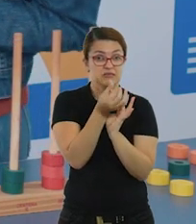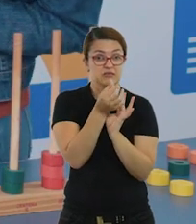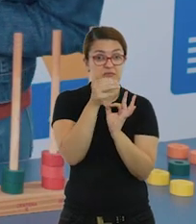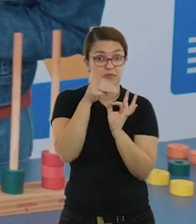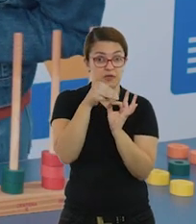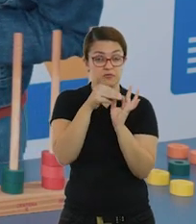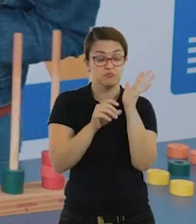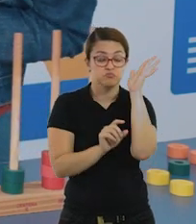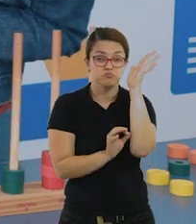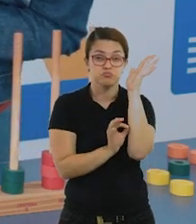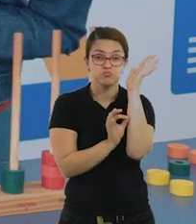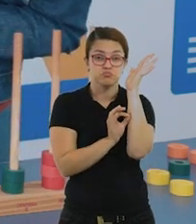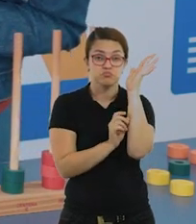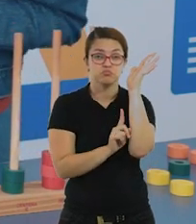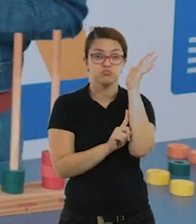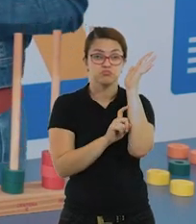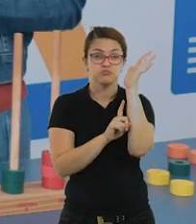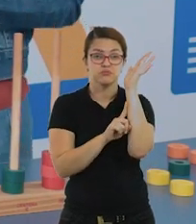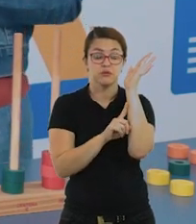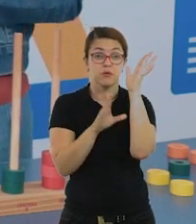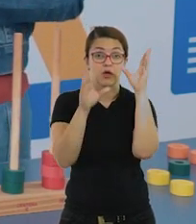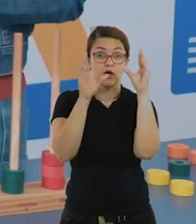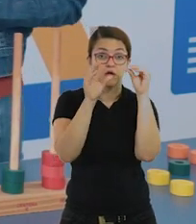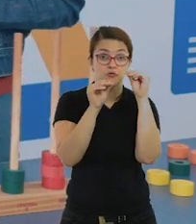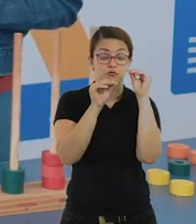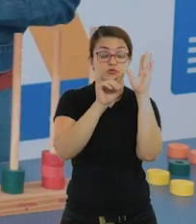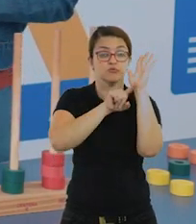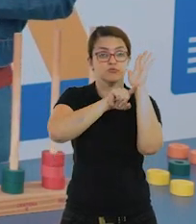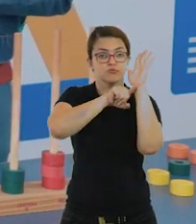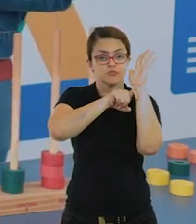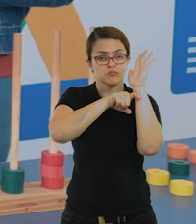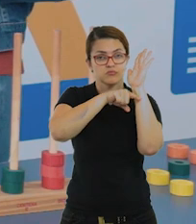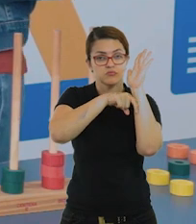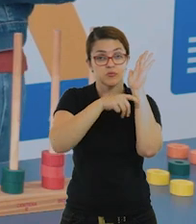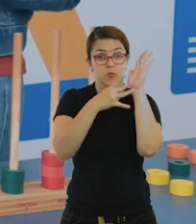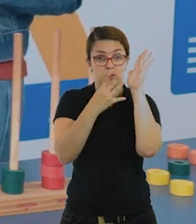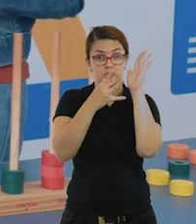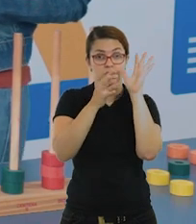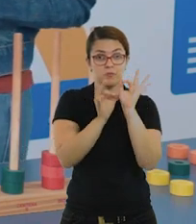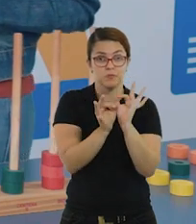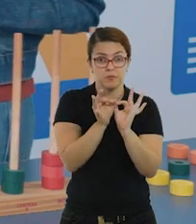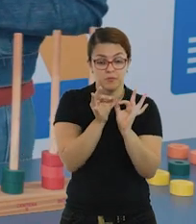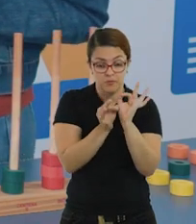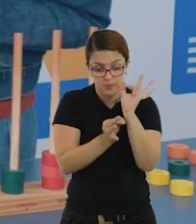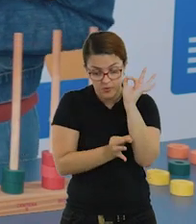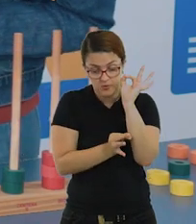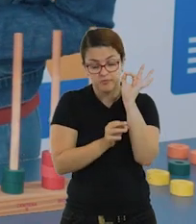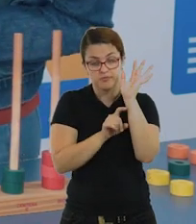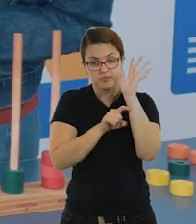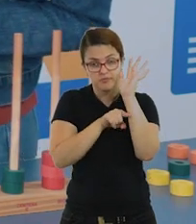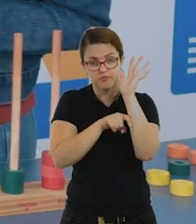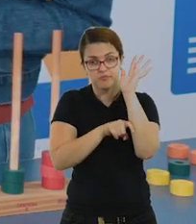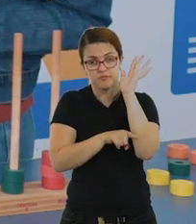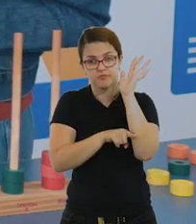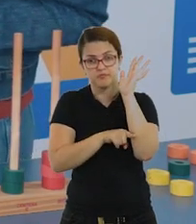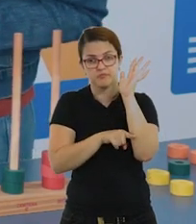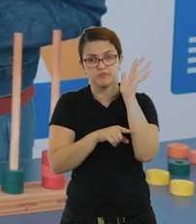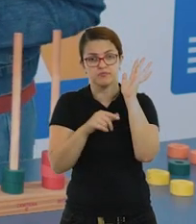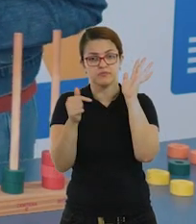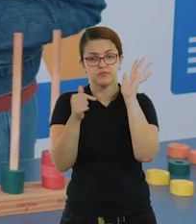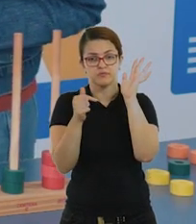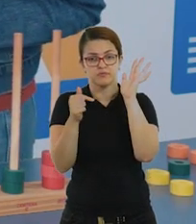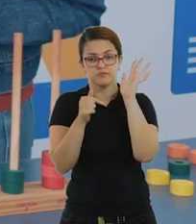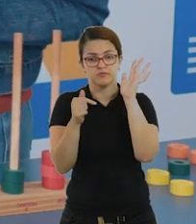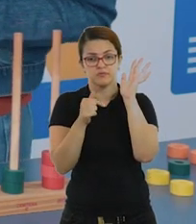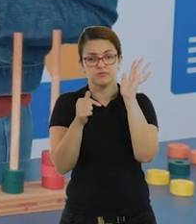6 metros para cima fazia, mas à noite, sempre 4 metros descia. Ao anoitecer do